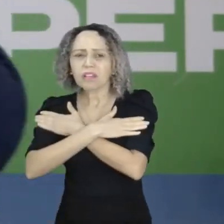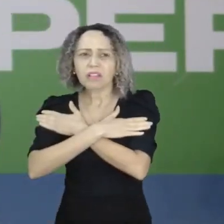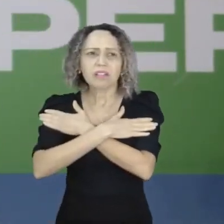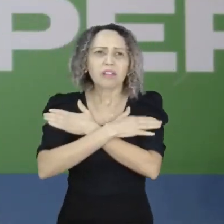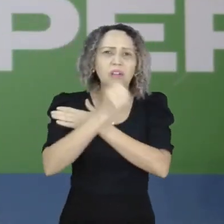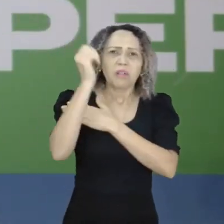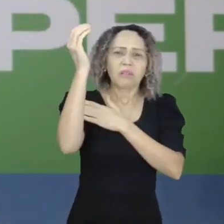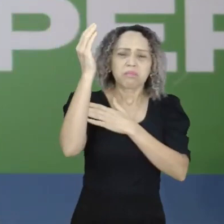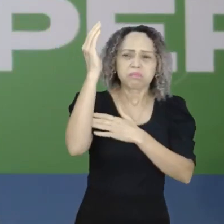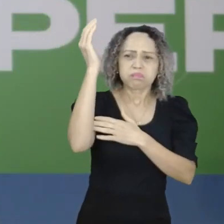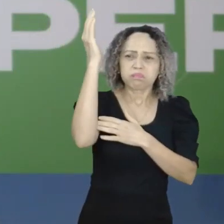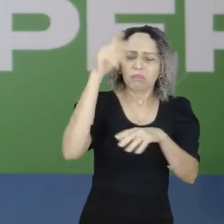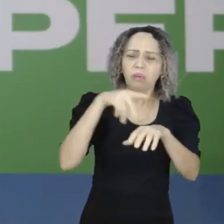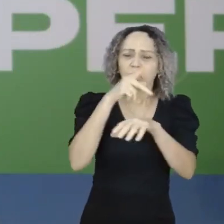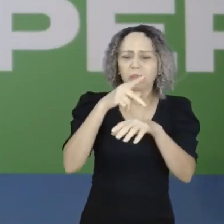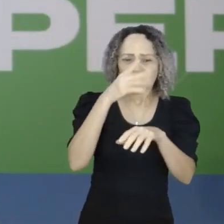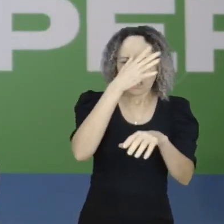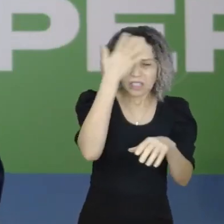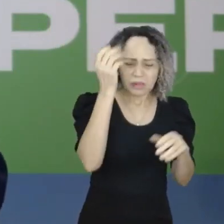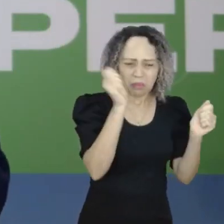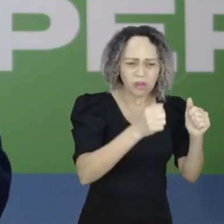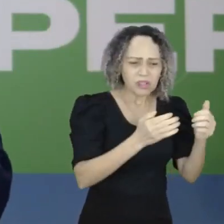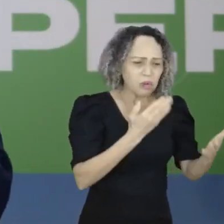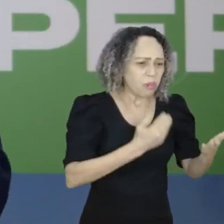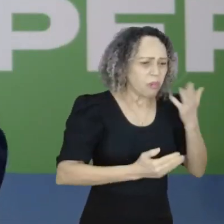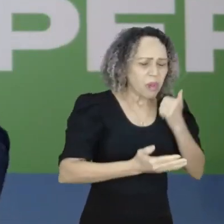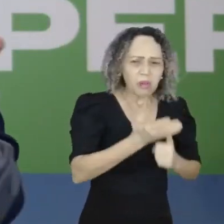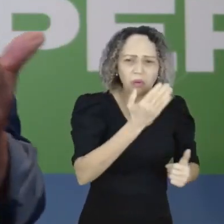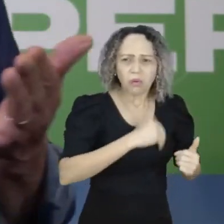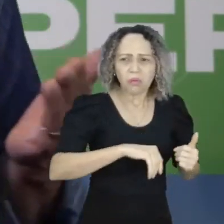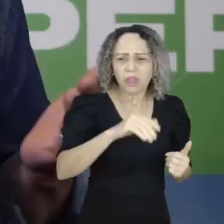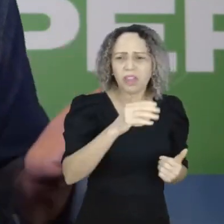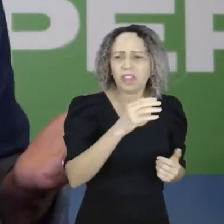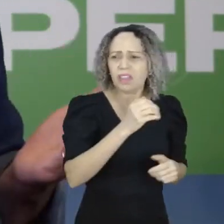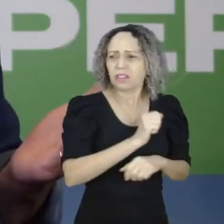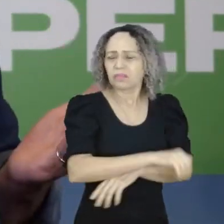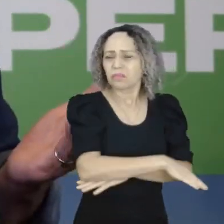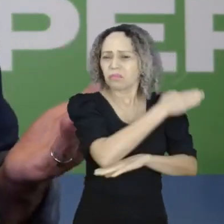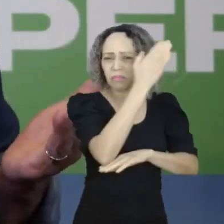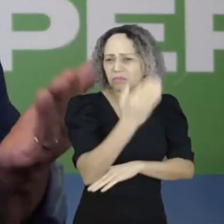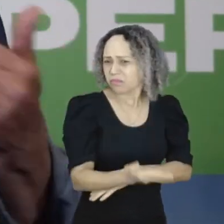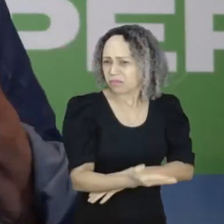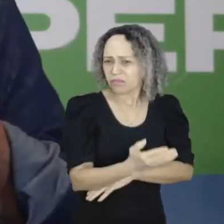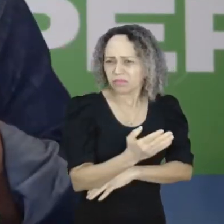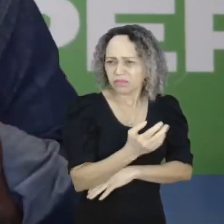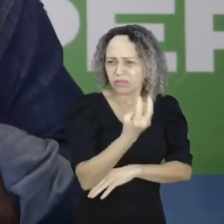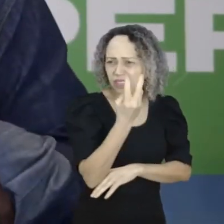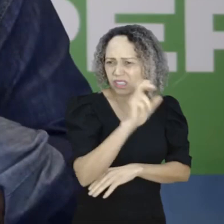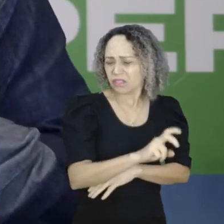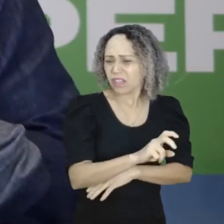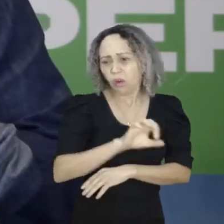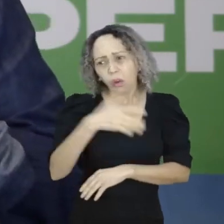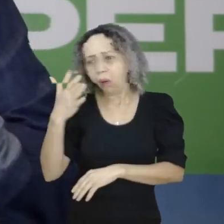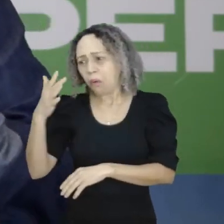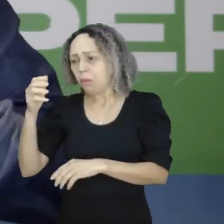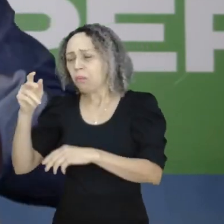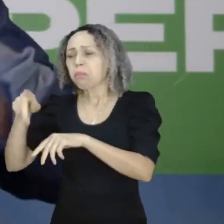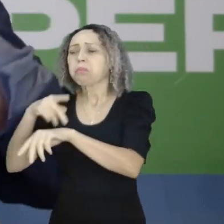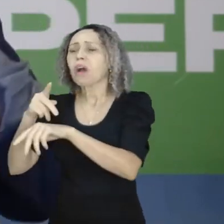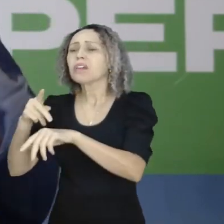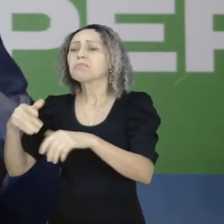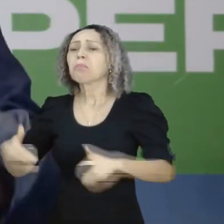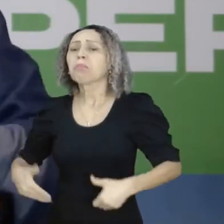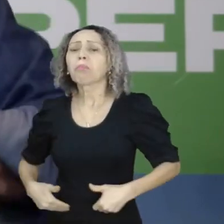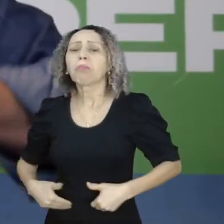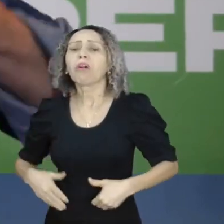ou tenha 30 e poucos milhões de pessoas passando fome. É isso que vai ser decidido. E é o povo brasileiro que vai decidir de